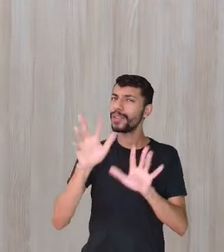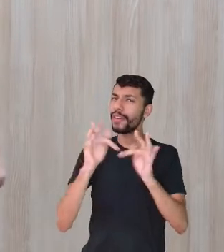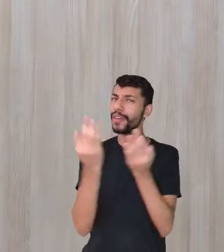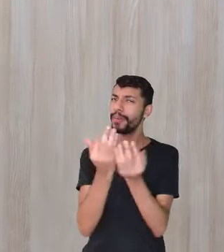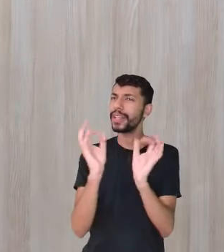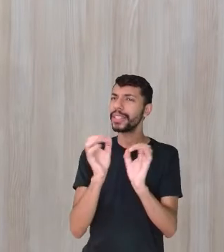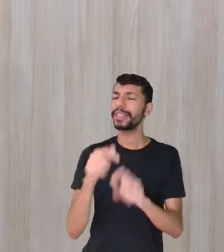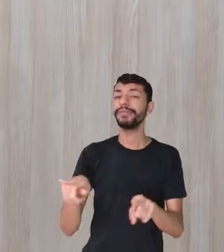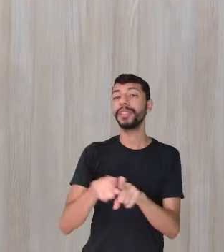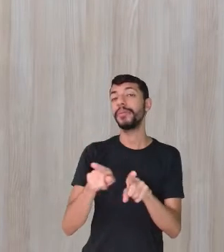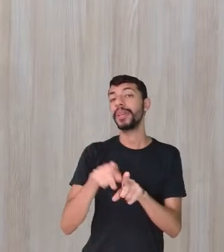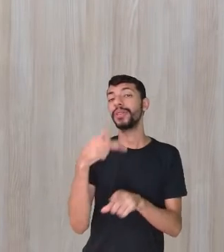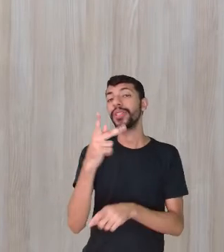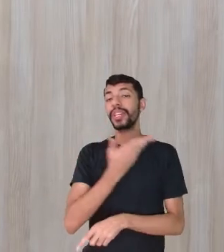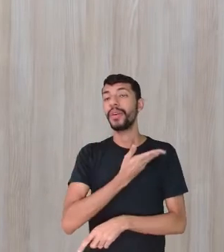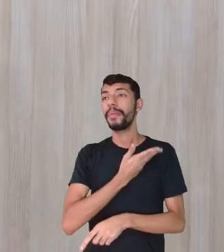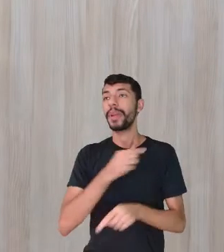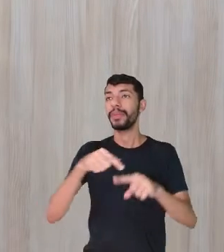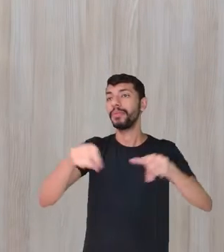na sala de aula.